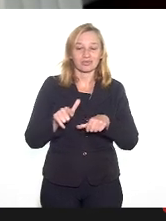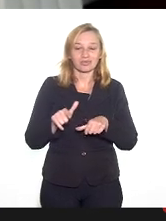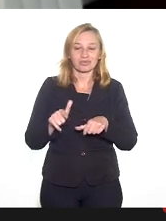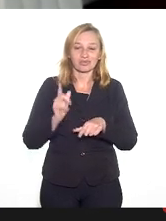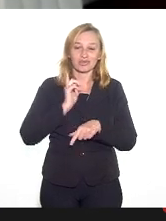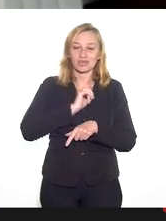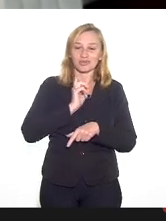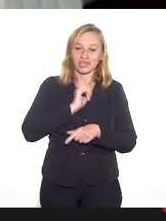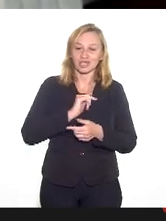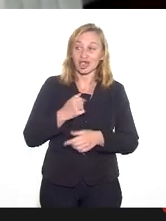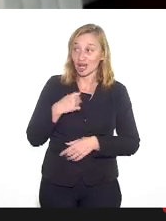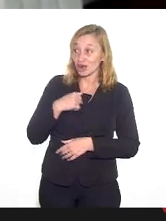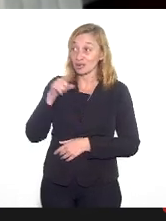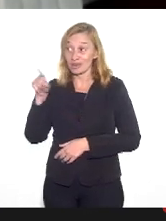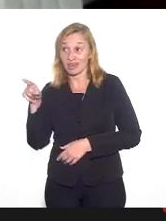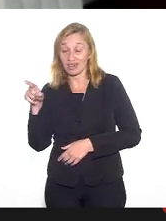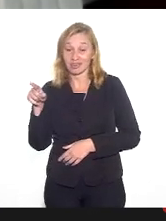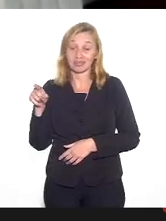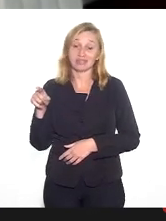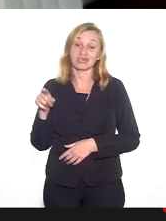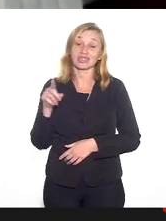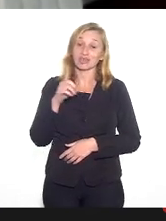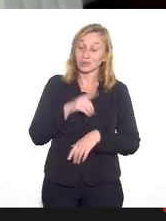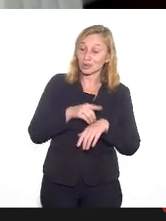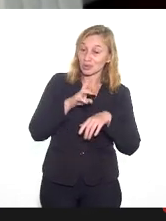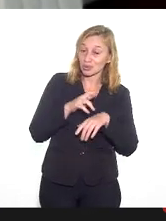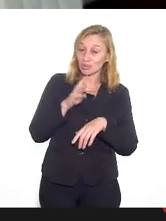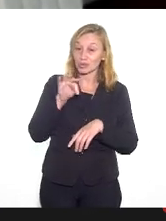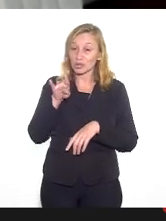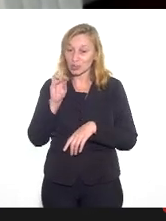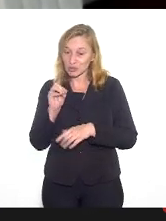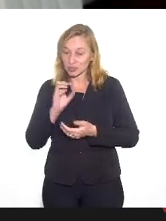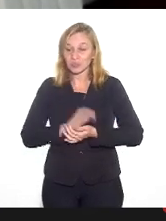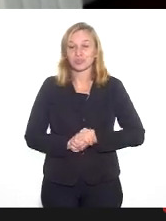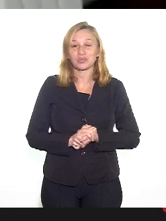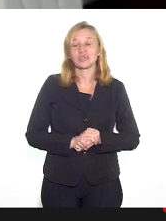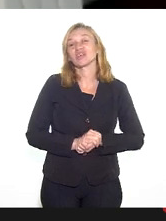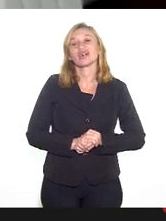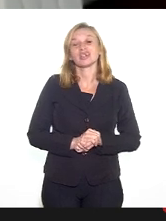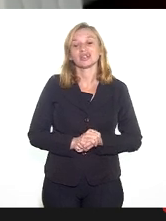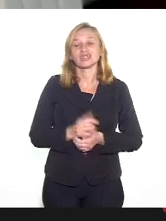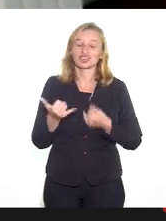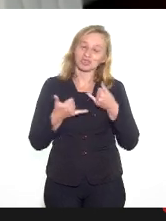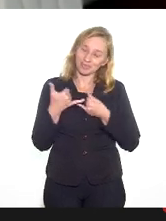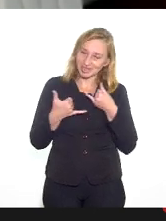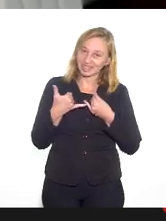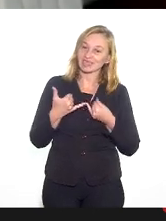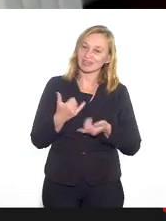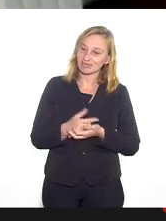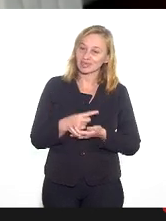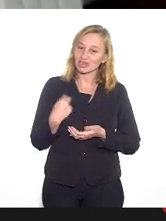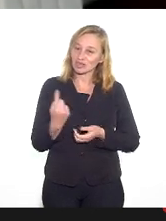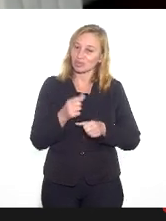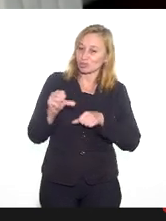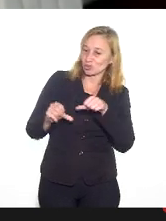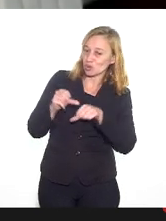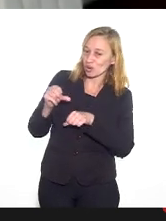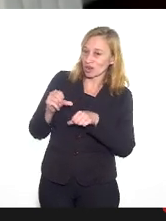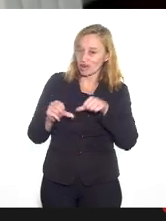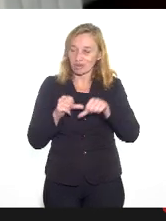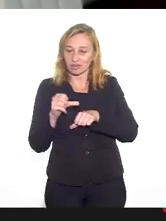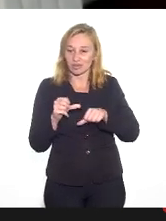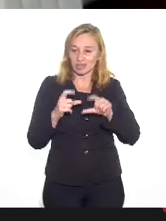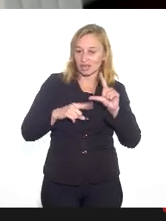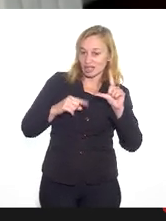deputado. Tanto eu, quanto ele, quanto o doutor Bruno Dubê. A gente brinca que vamos trocar ali o letreiro